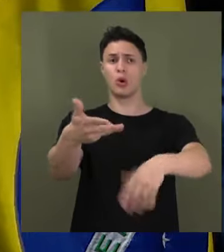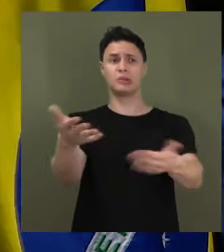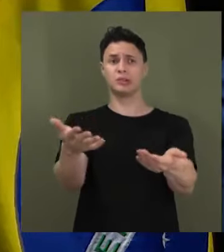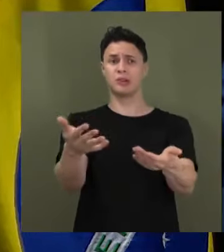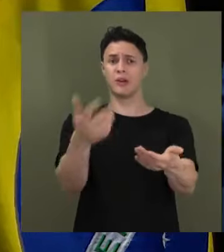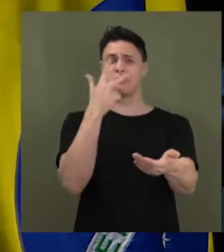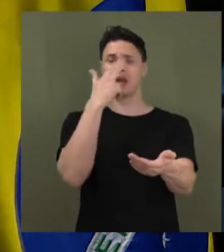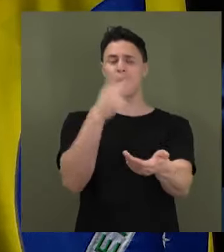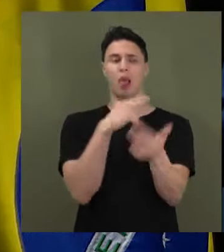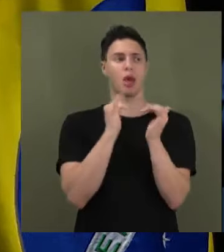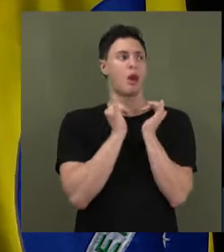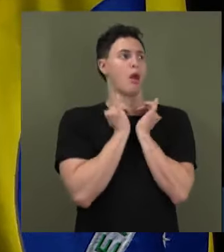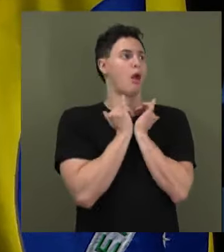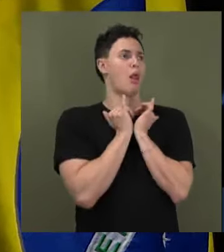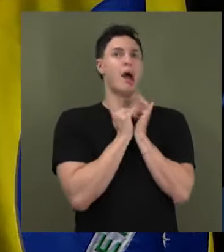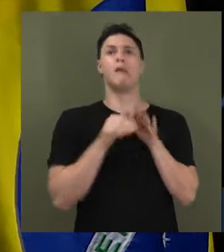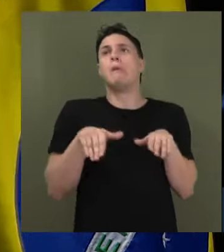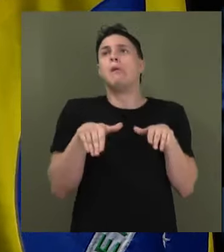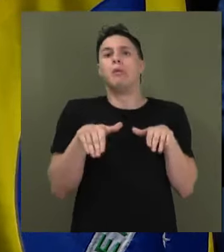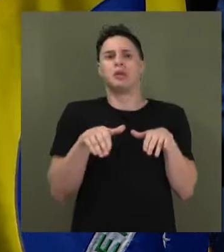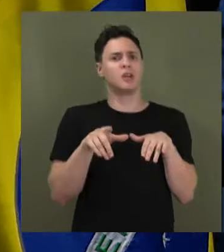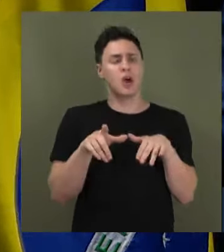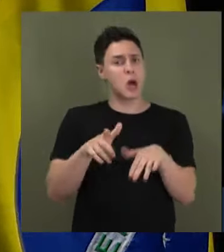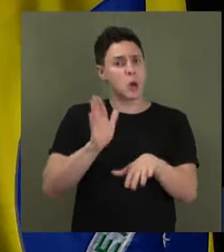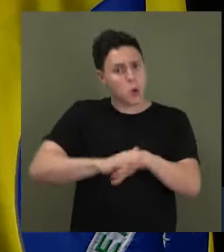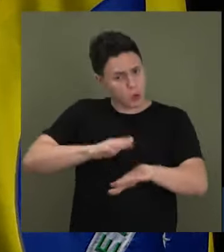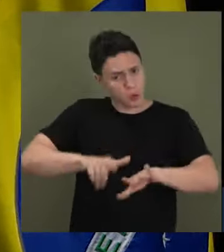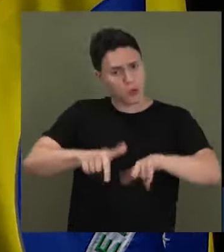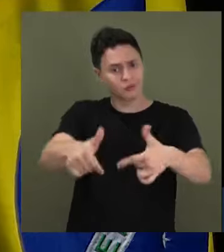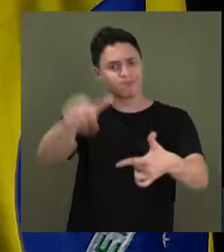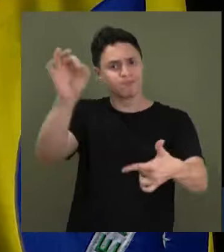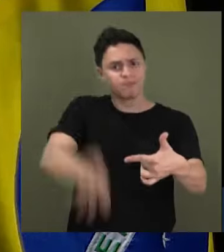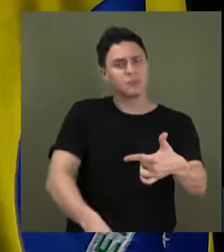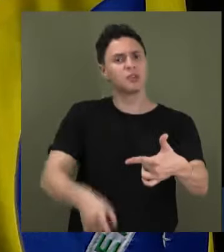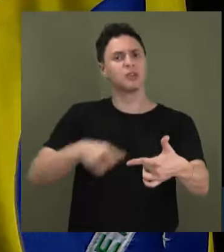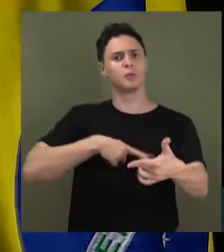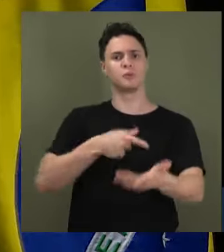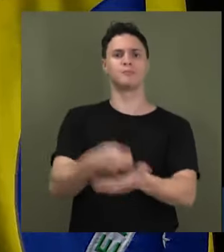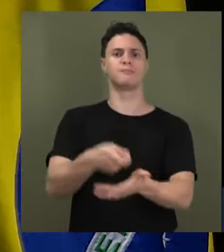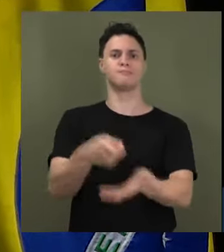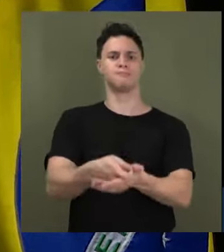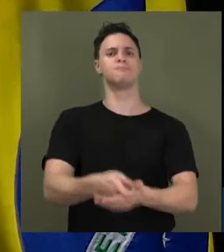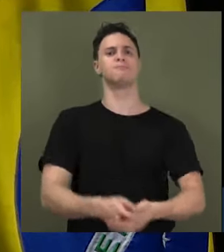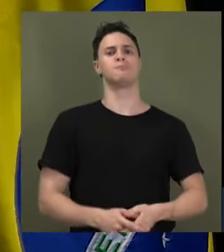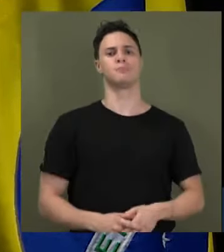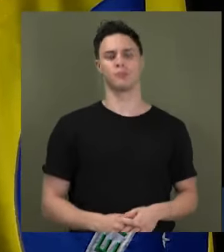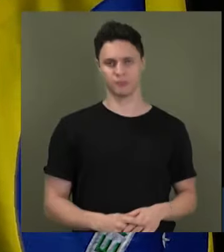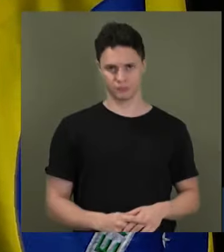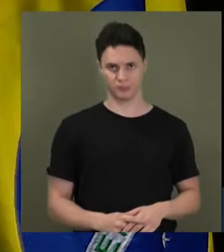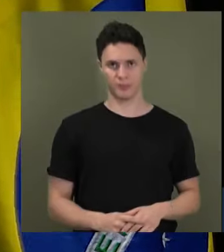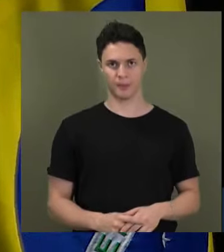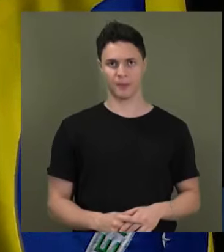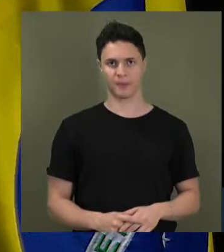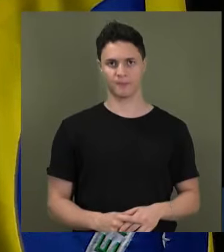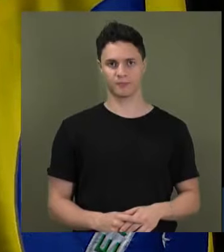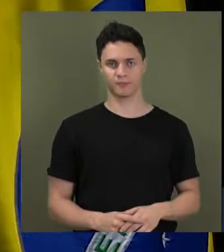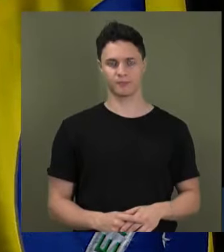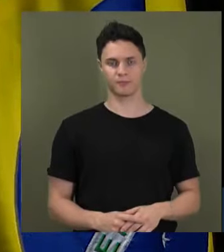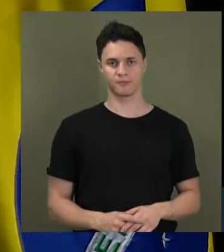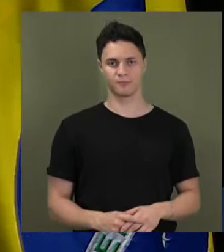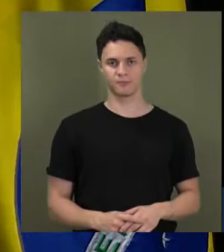covarde e finalmente cumprir com a sua obrigação constitucional. No minuto que me falta,